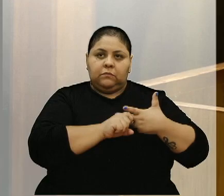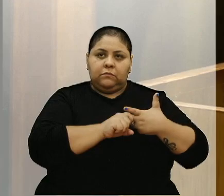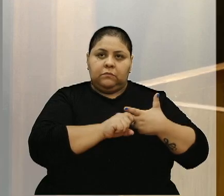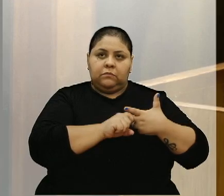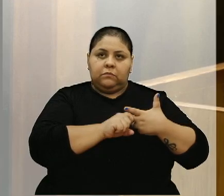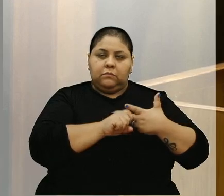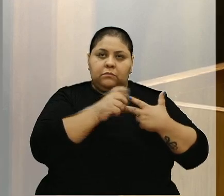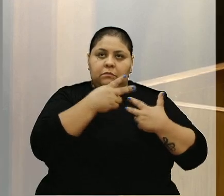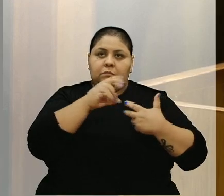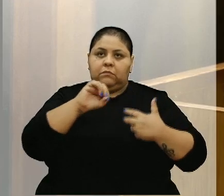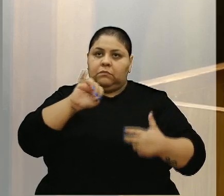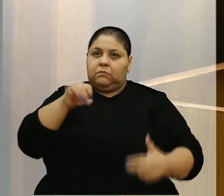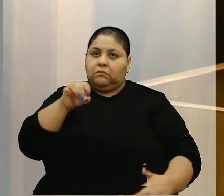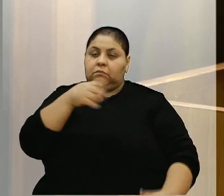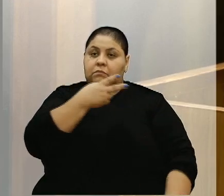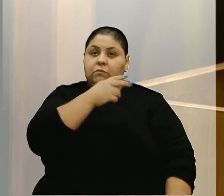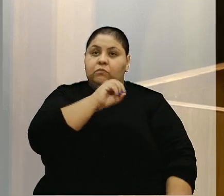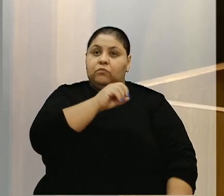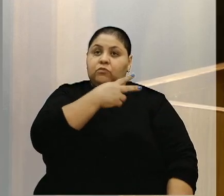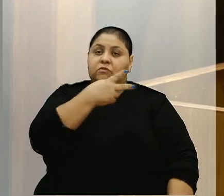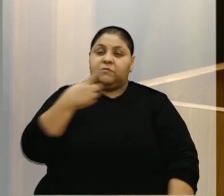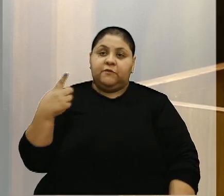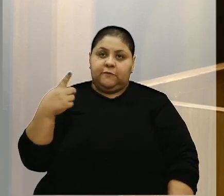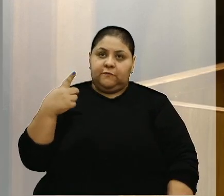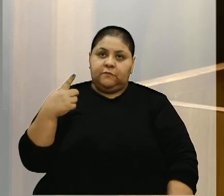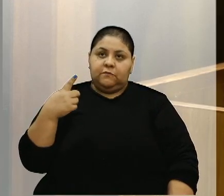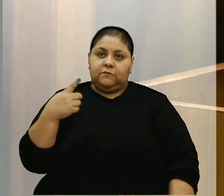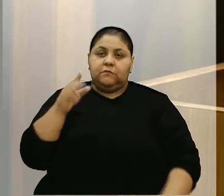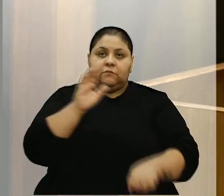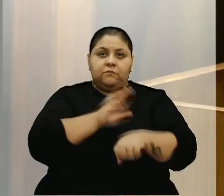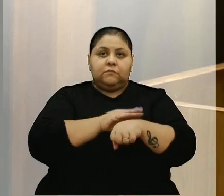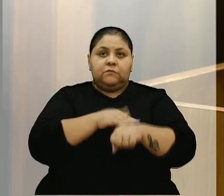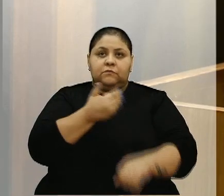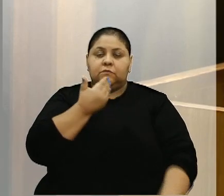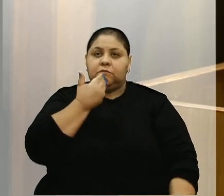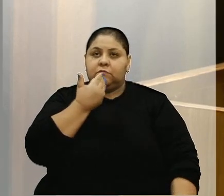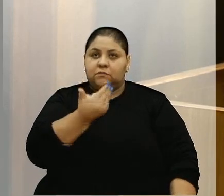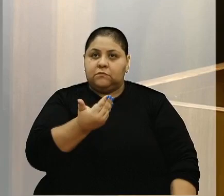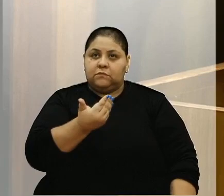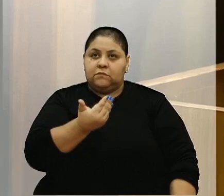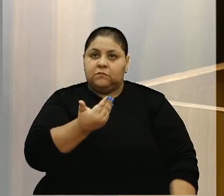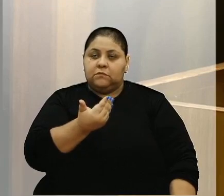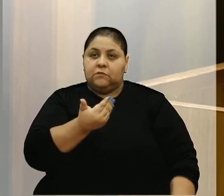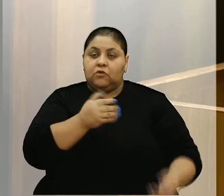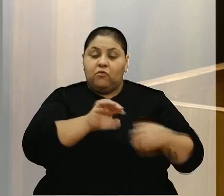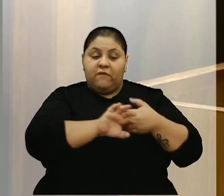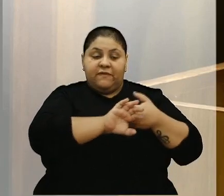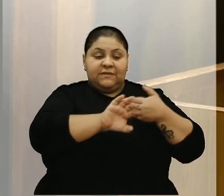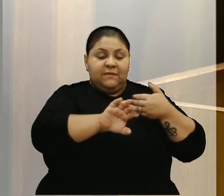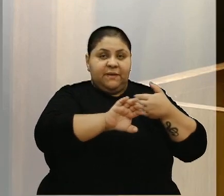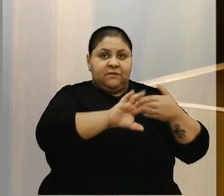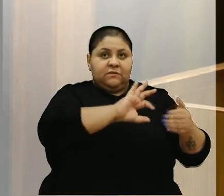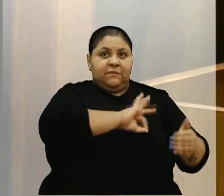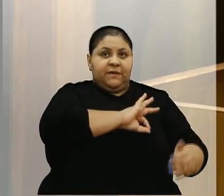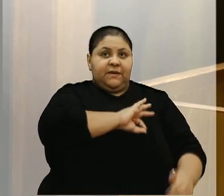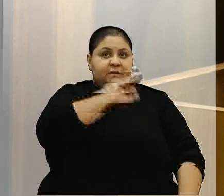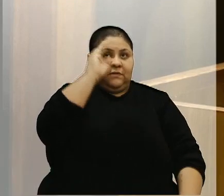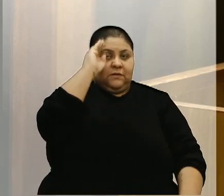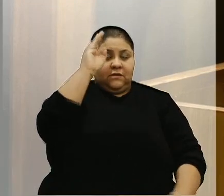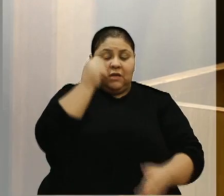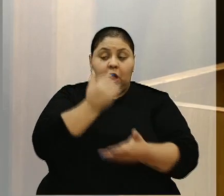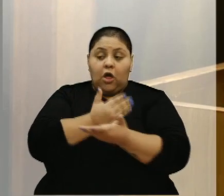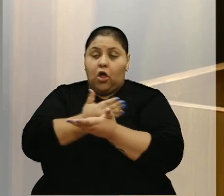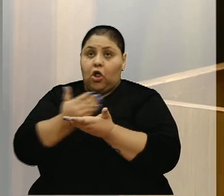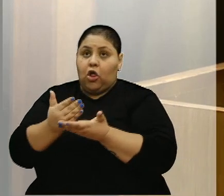desde 20 de janeiro de 2021, momento em que pedi a minha reserva da Brigada Militar e assumi